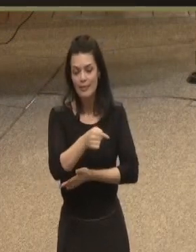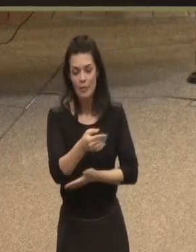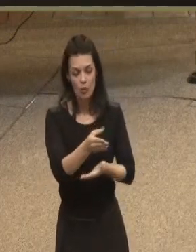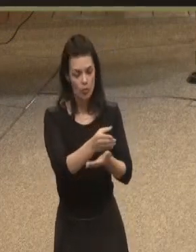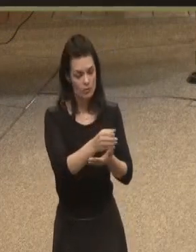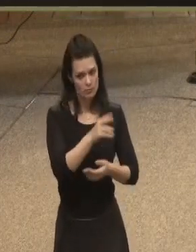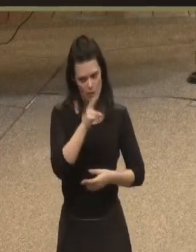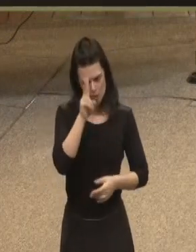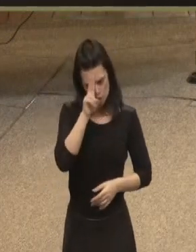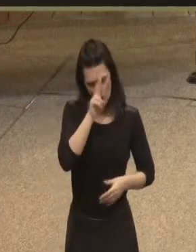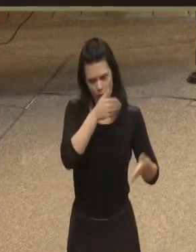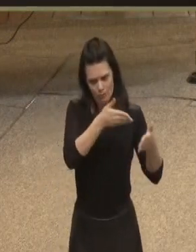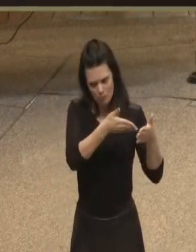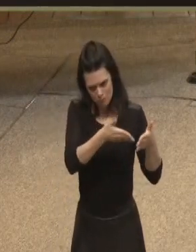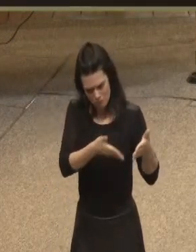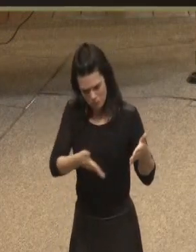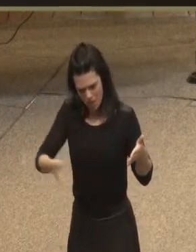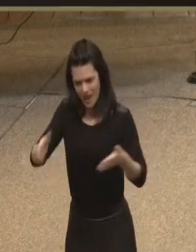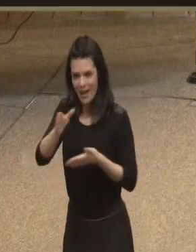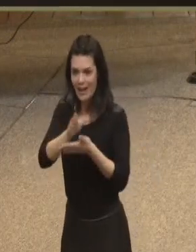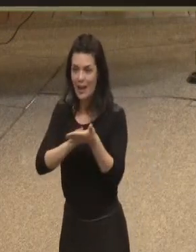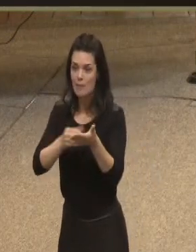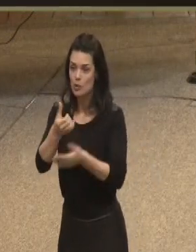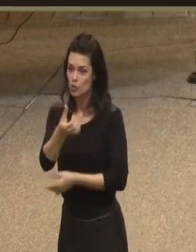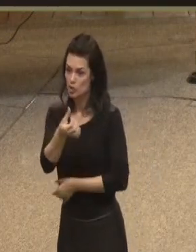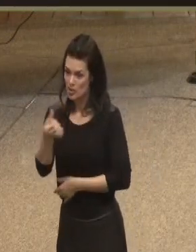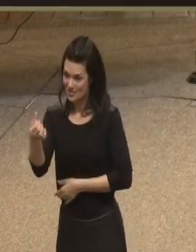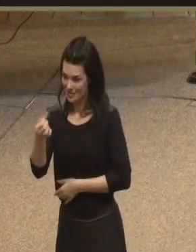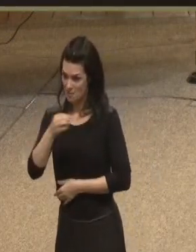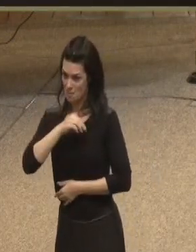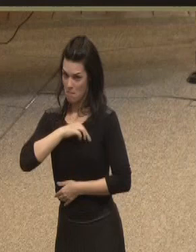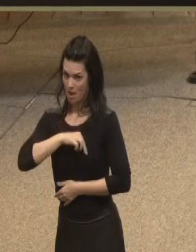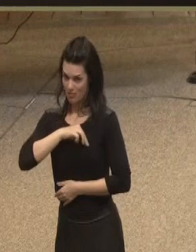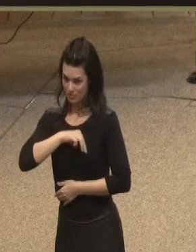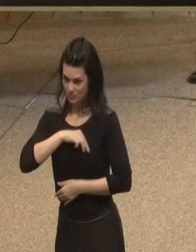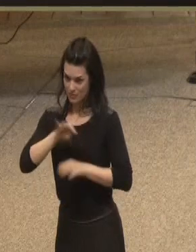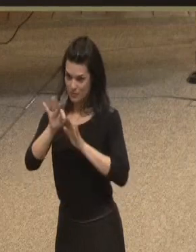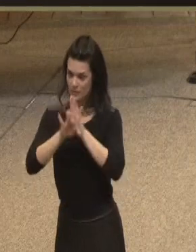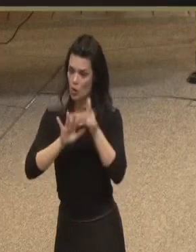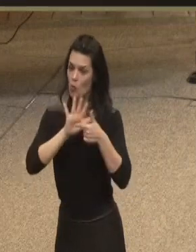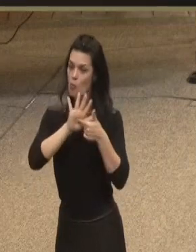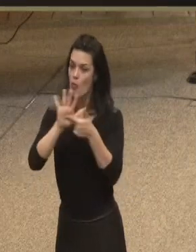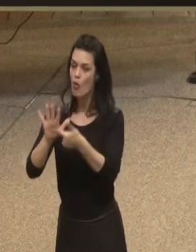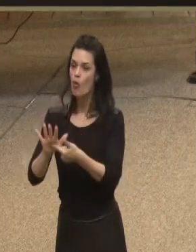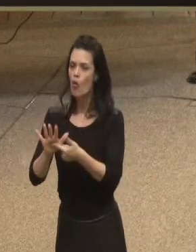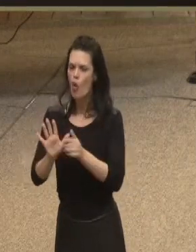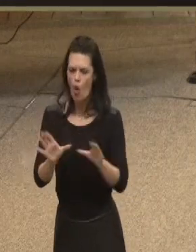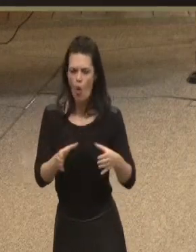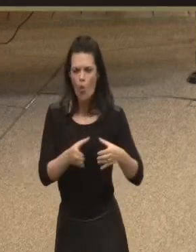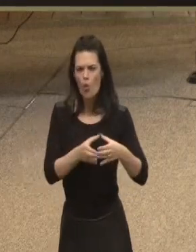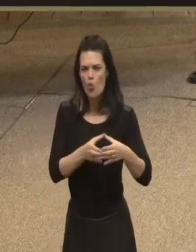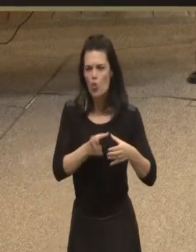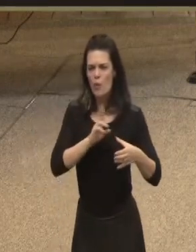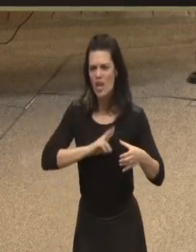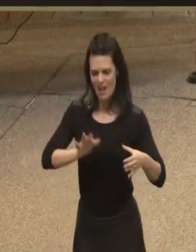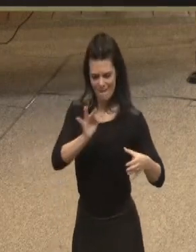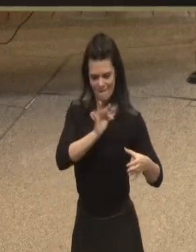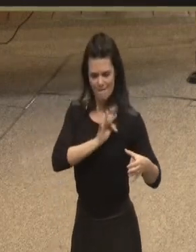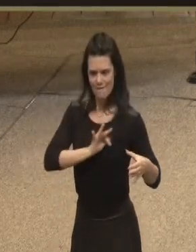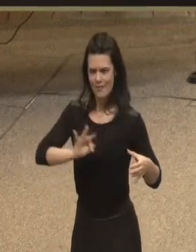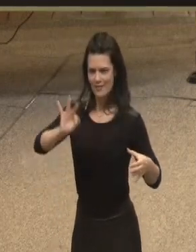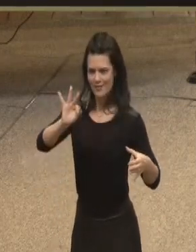início do capítulo 16 de Mateus, o texto nos diz que fariseus e saduceus